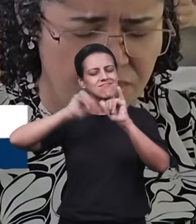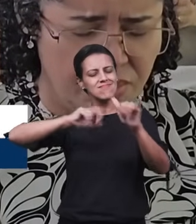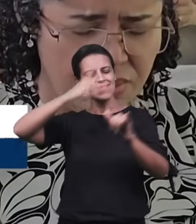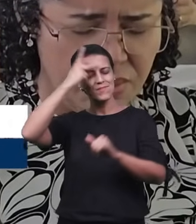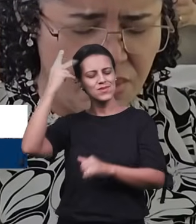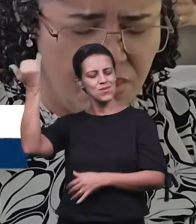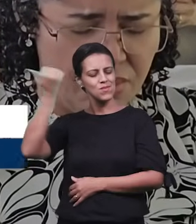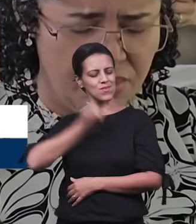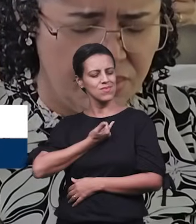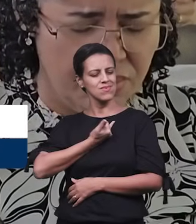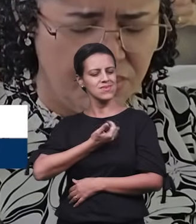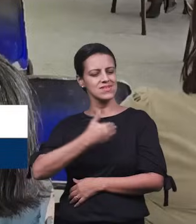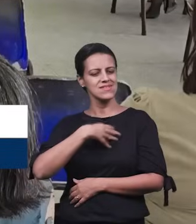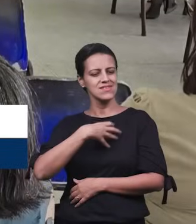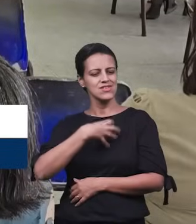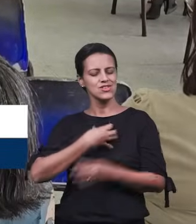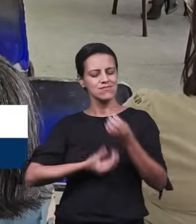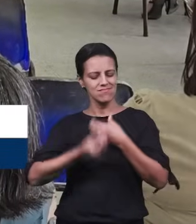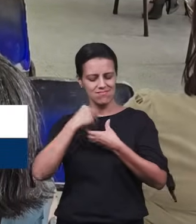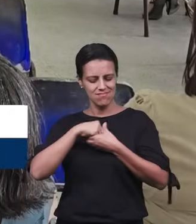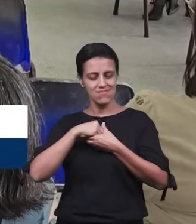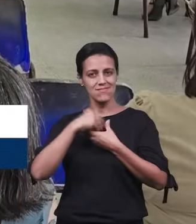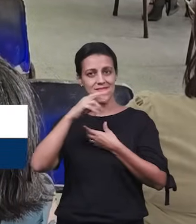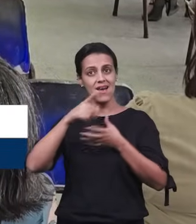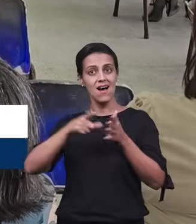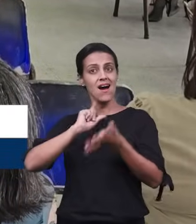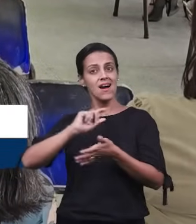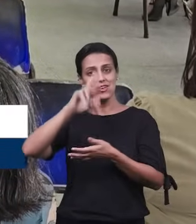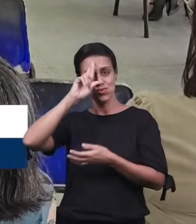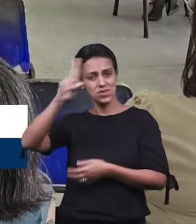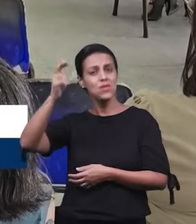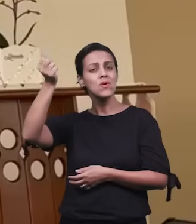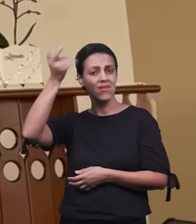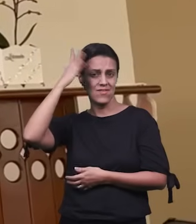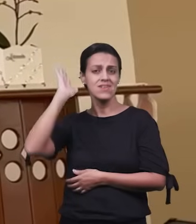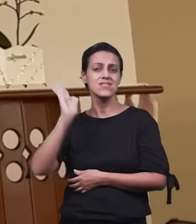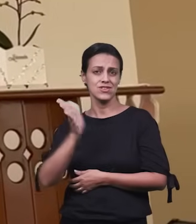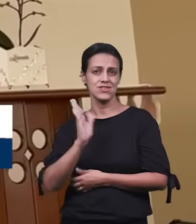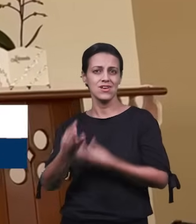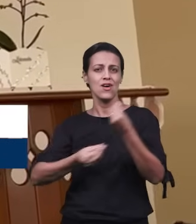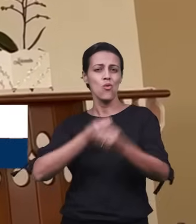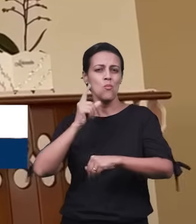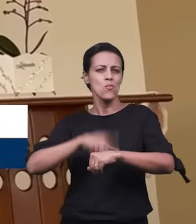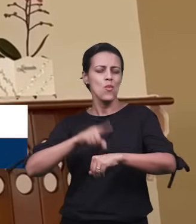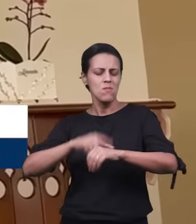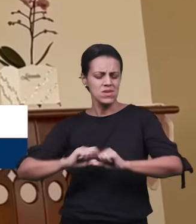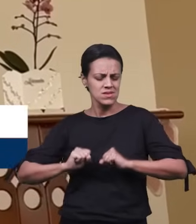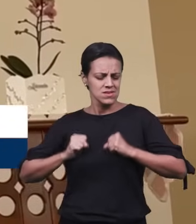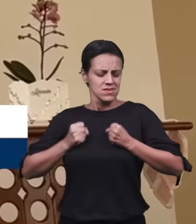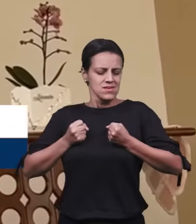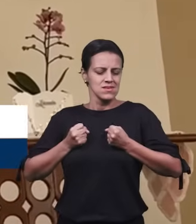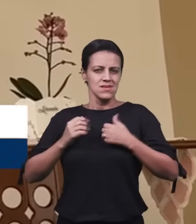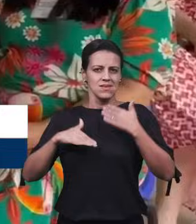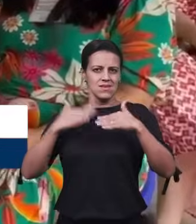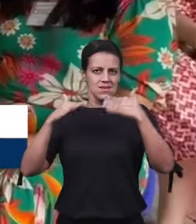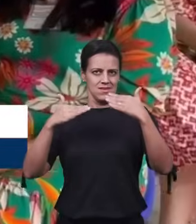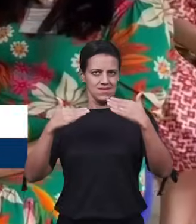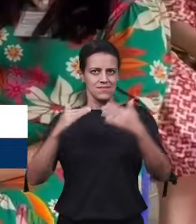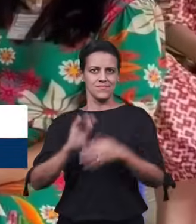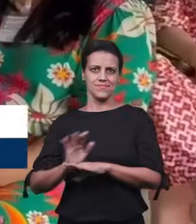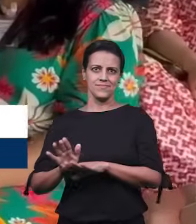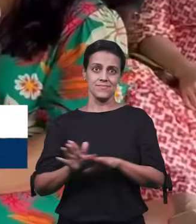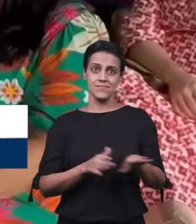dons espirituais, um momento de grande renovo e edificação para todos. Esta mesma experiência foi vivida pelos irmãos lá